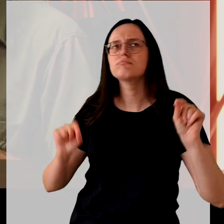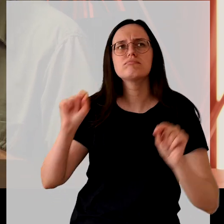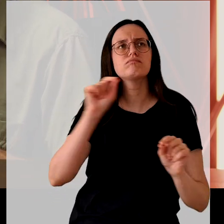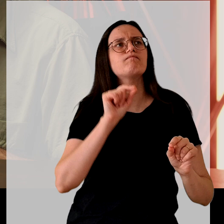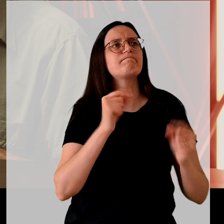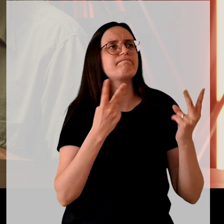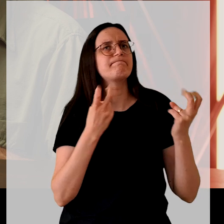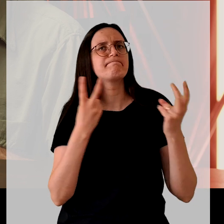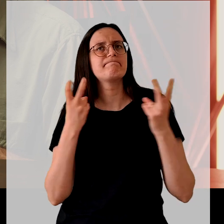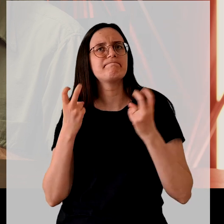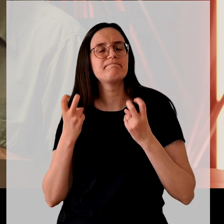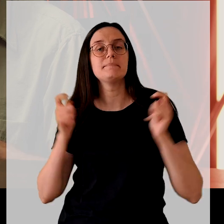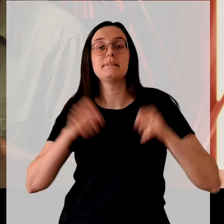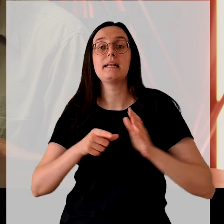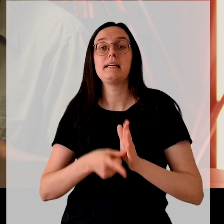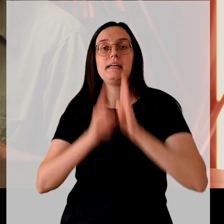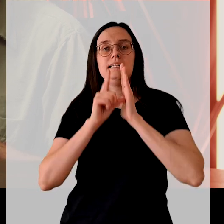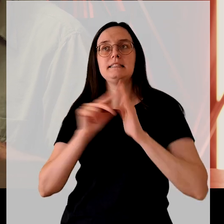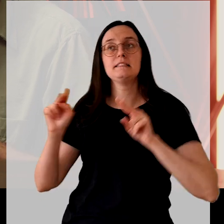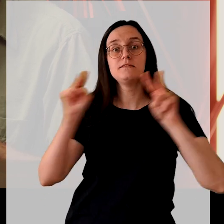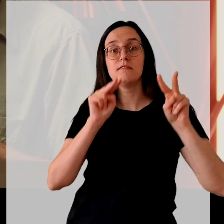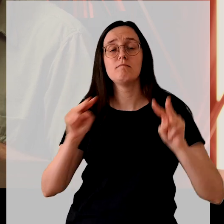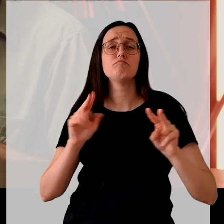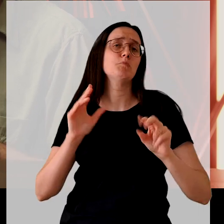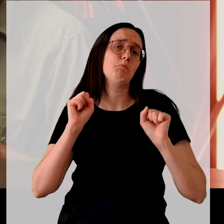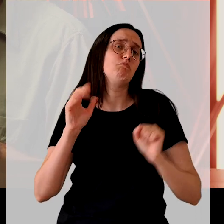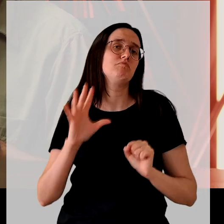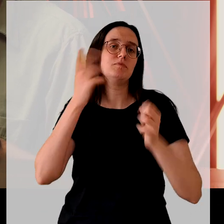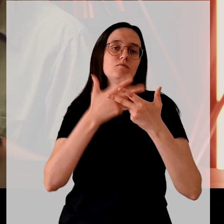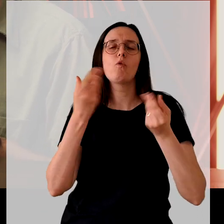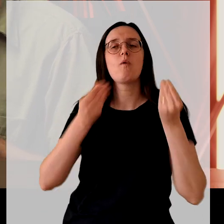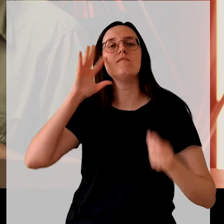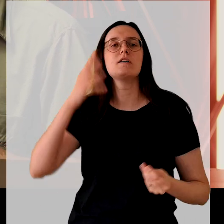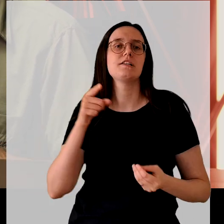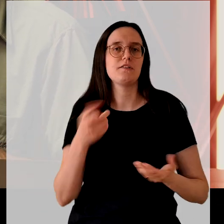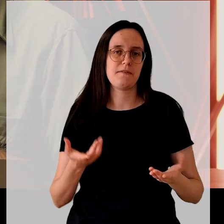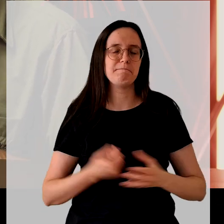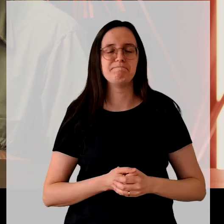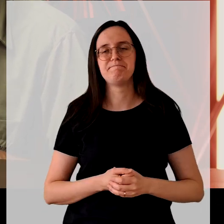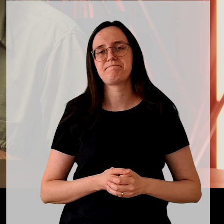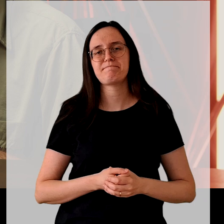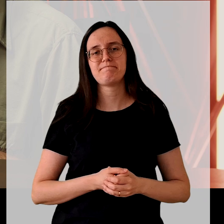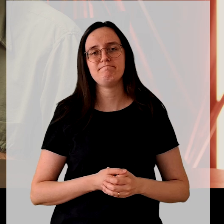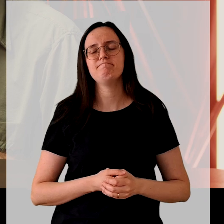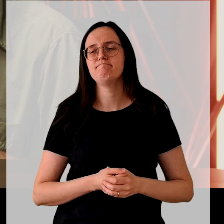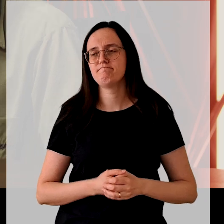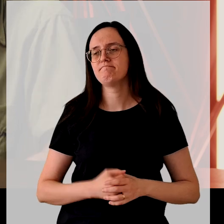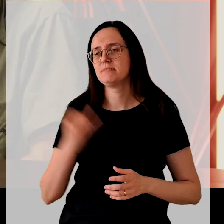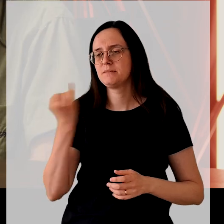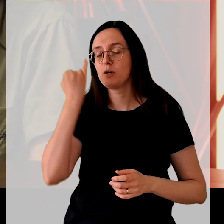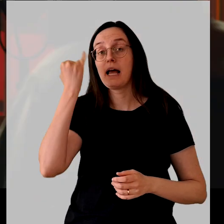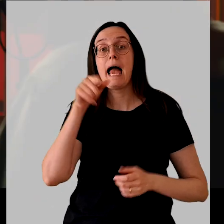locação é importante para isso, né? Para a gente prever situações e saber como poder solucionar elas. Legal.